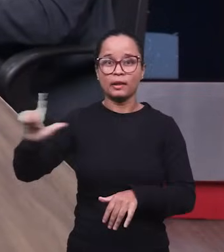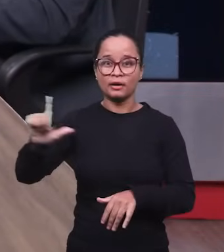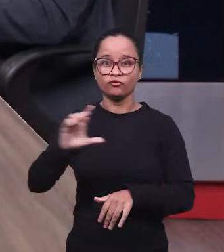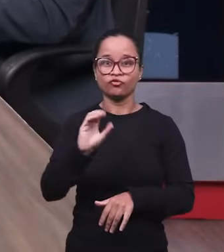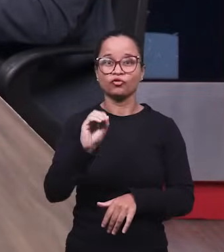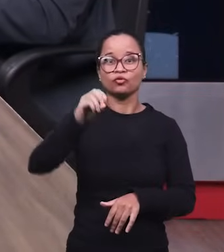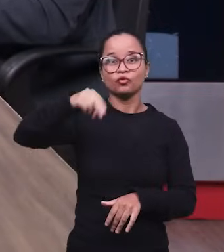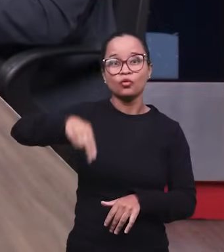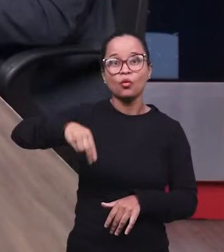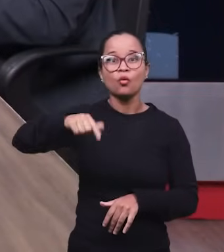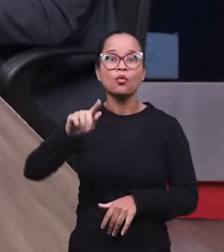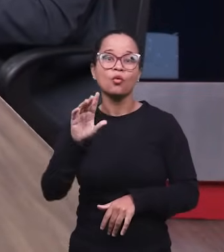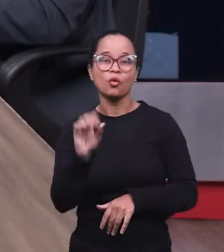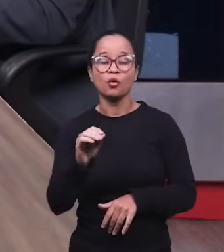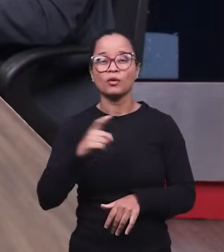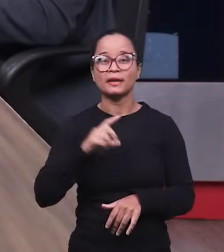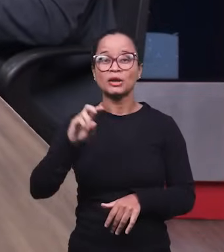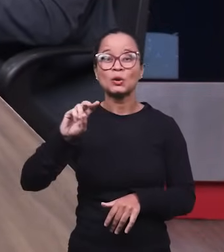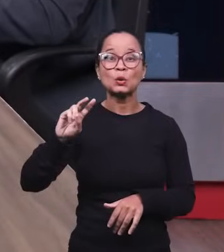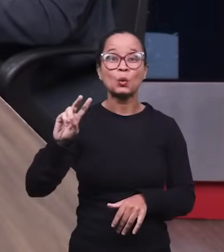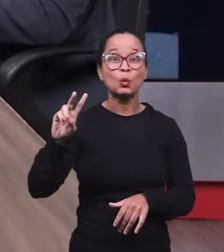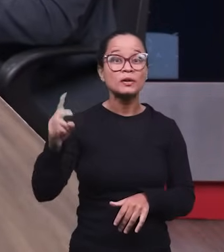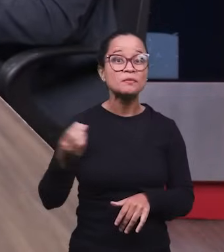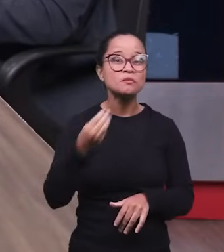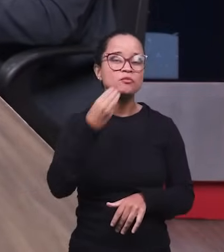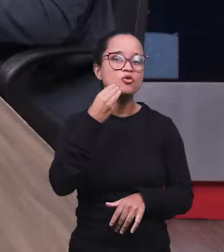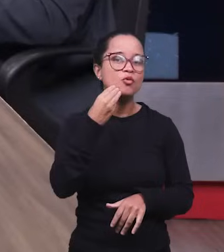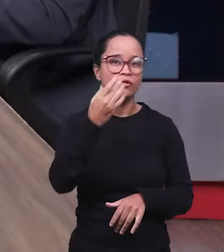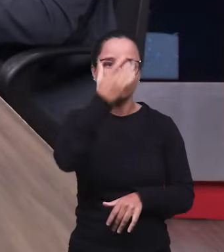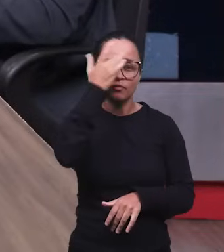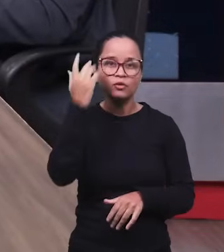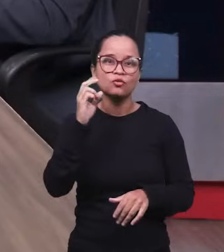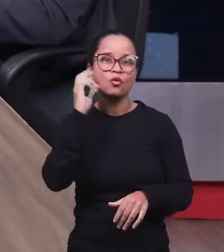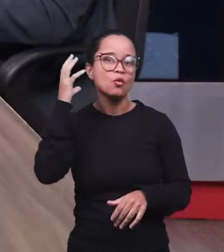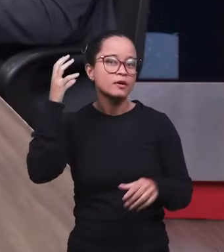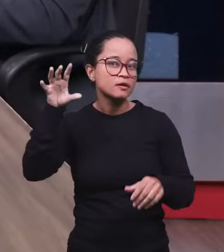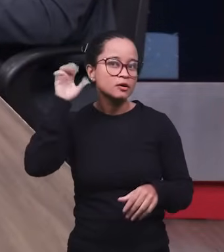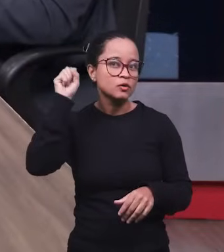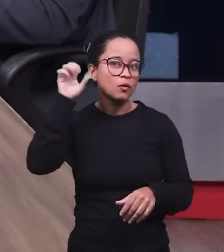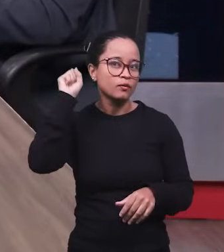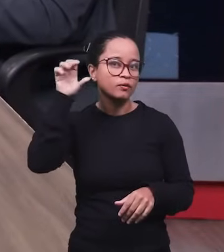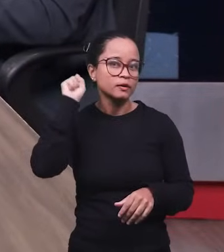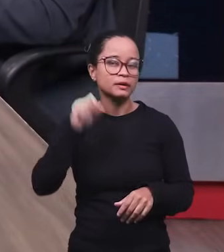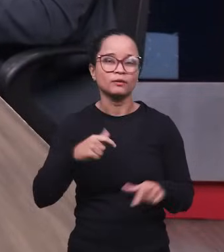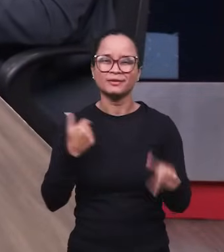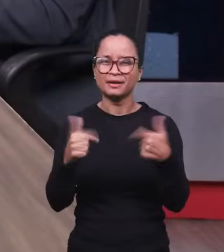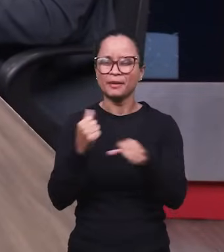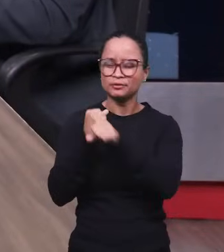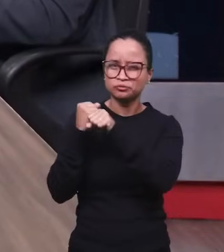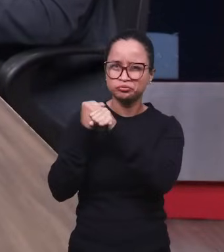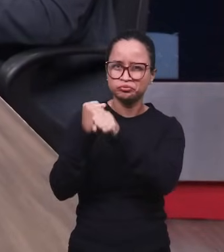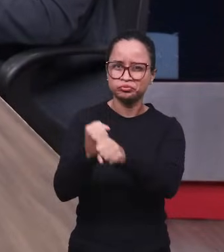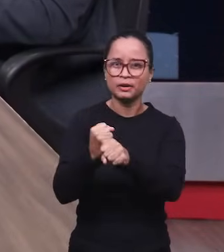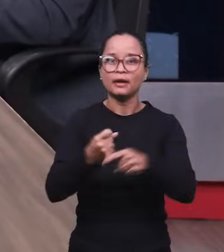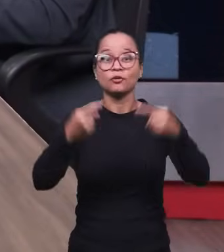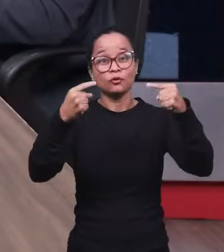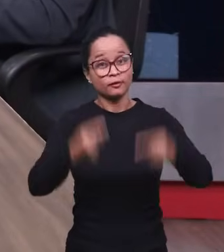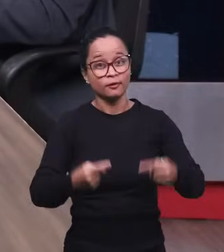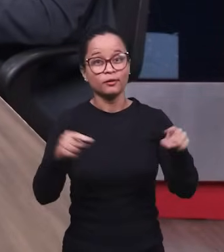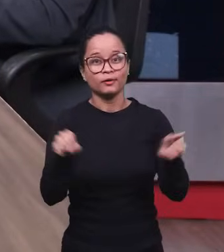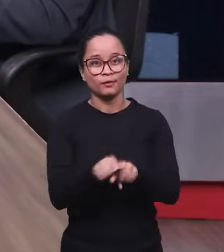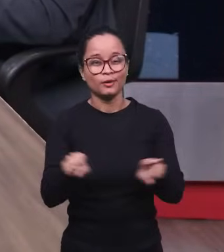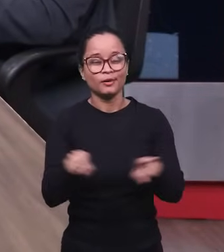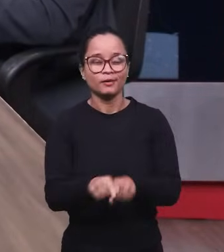do Congo de 2 milhões de audiência naquele local ali. Então isso nós já temos há muitos anos esse trabalho. É um